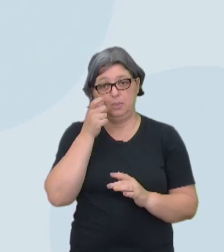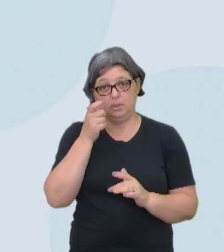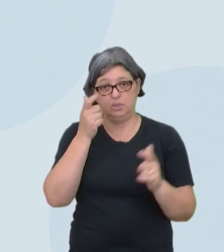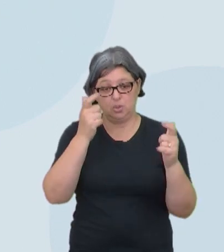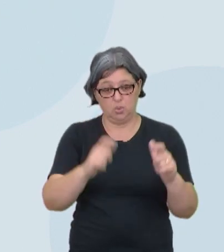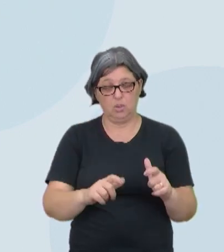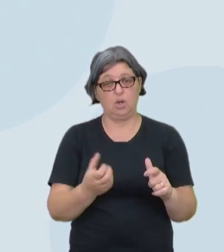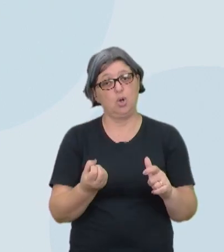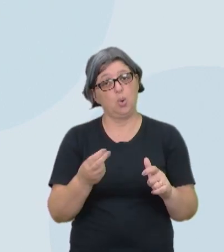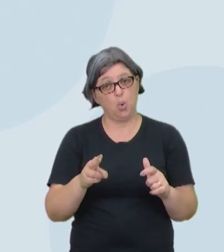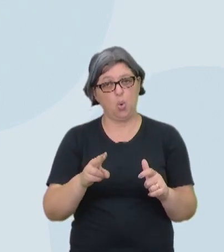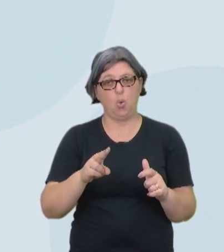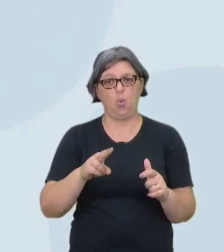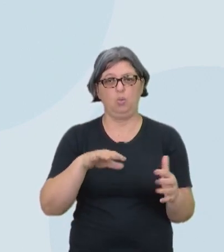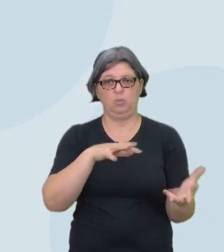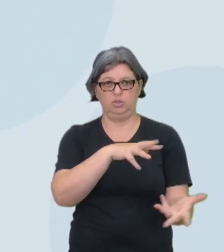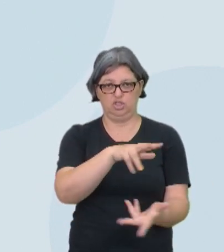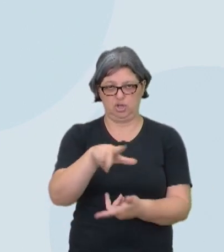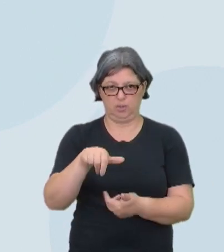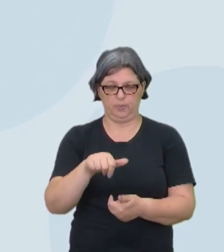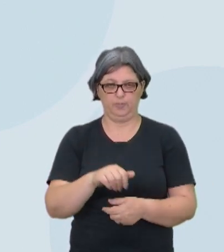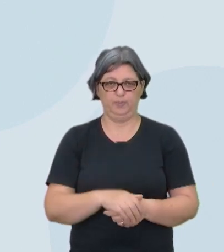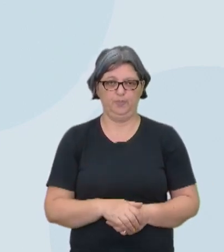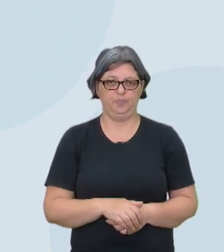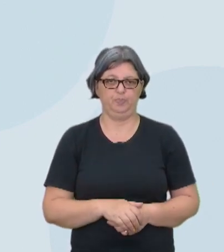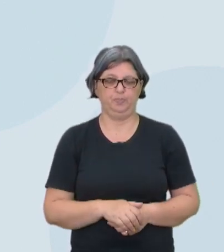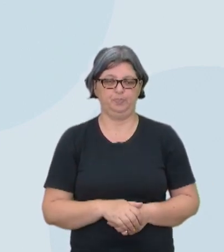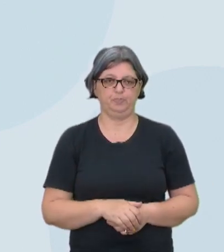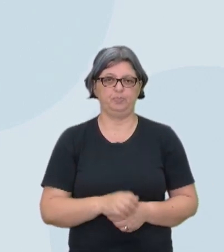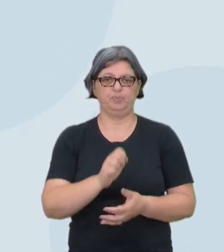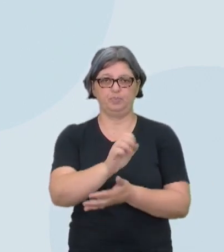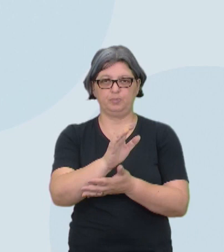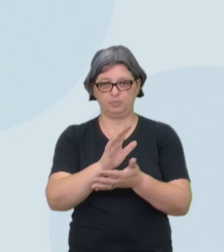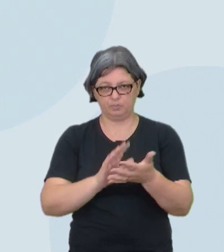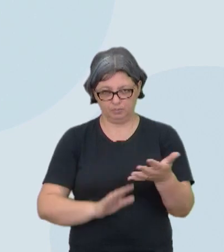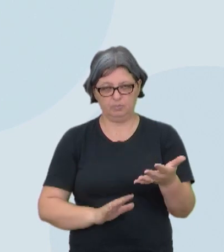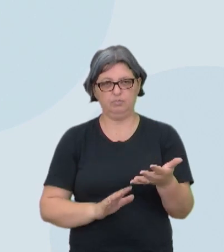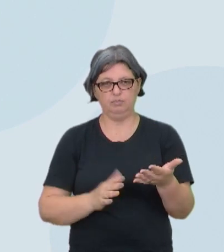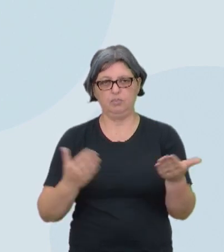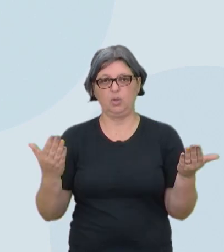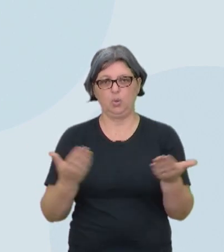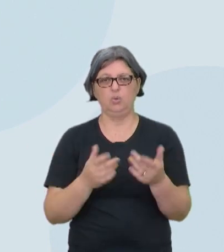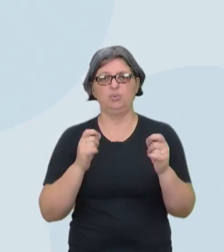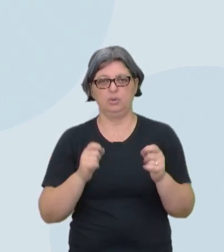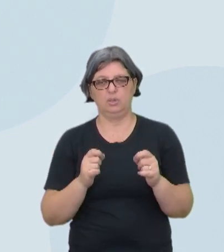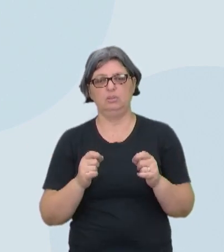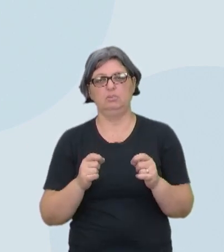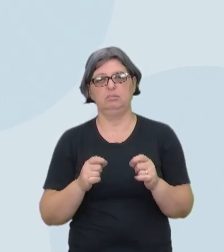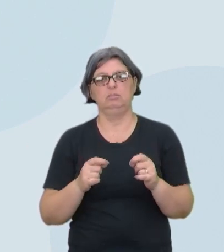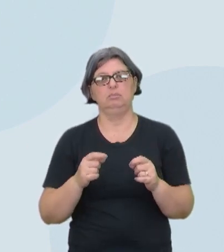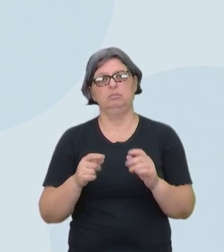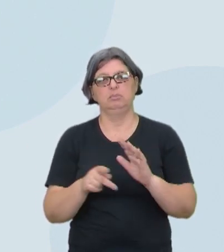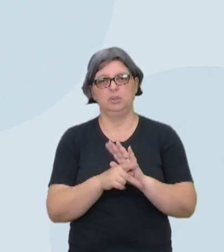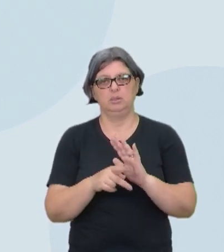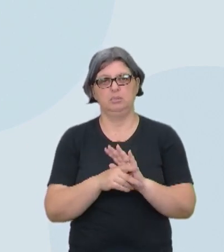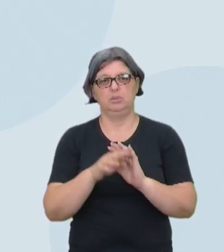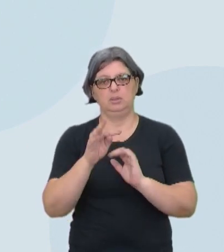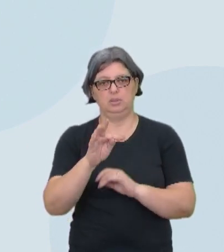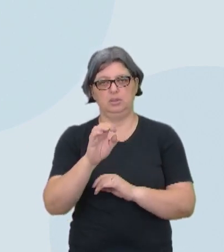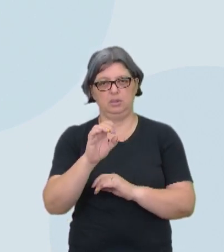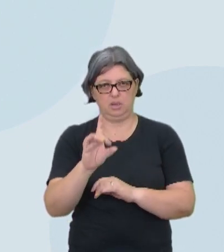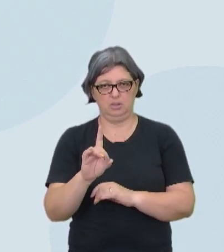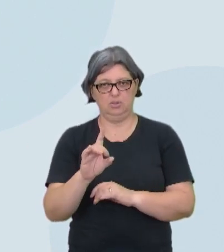local ou global, tudo bem? Na atividade especificamente de hoje, vamos falar sobre o TED Talks. E aí,